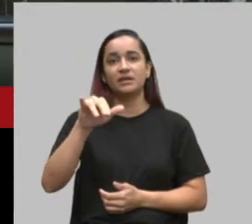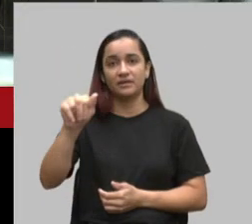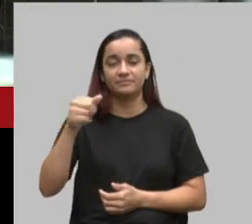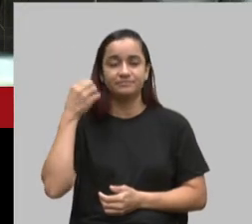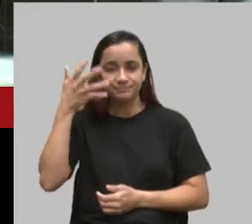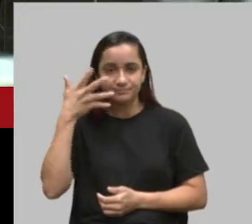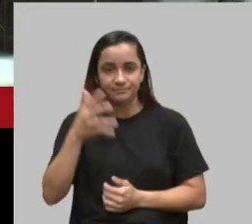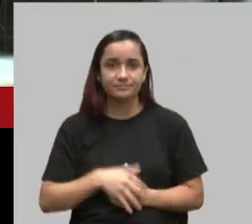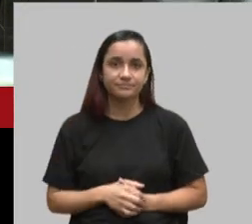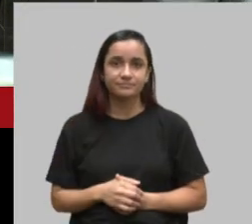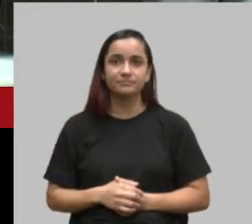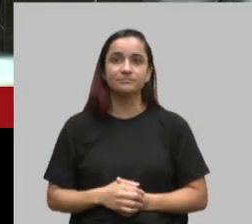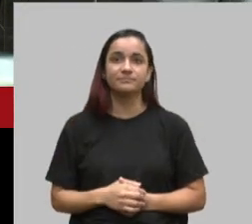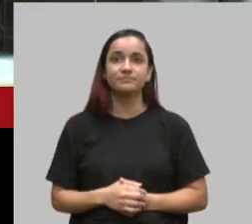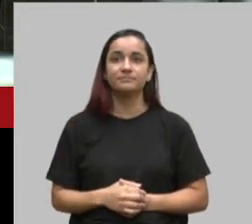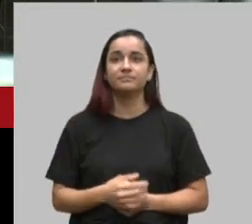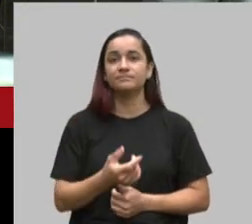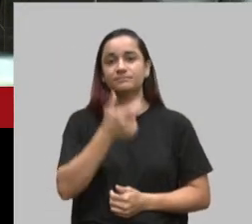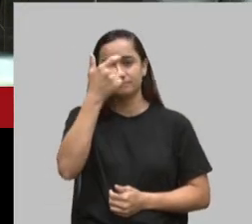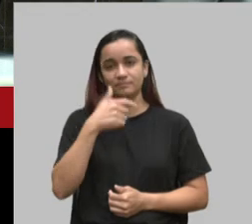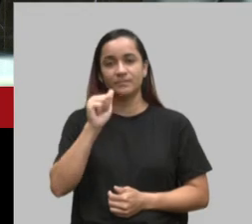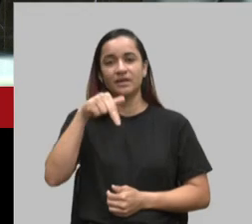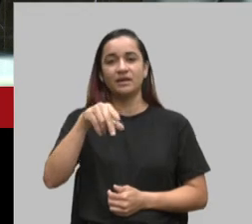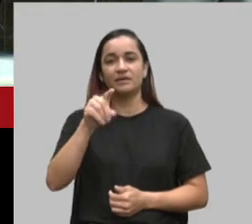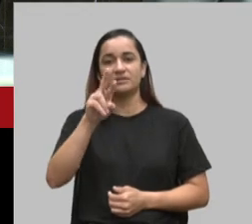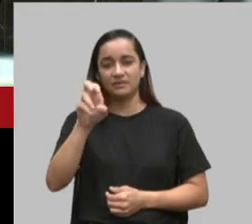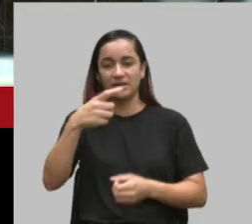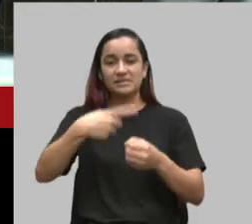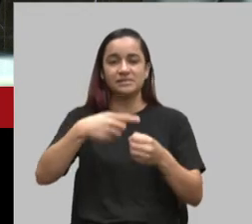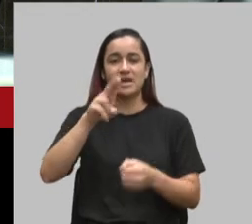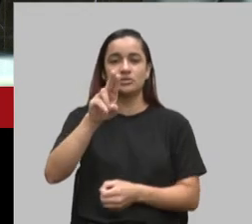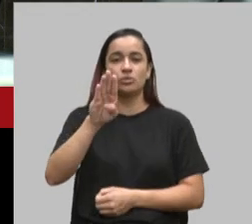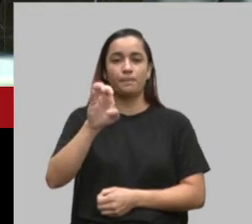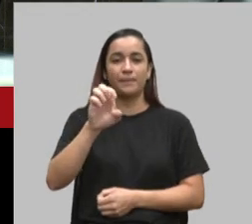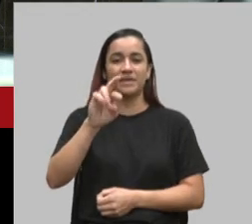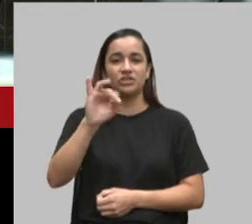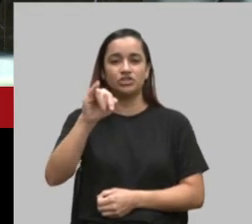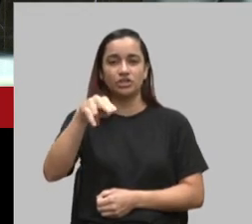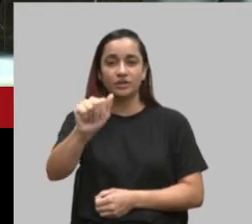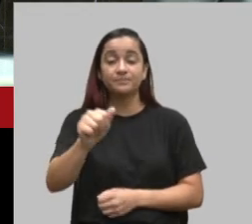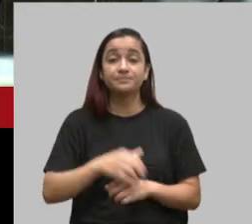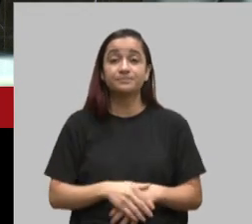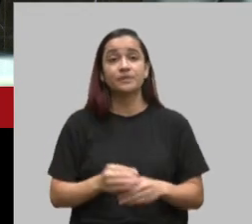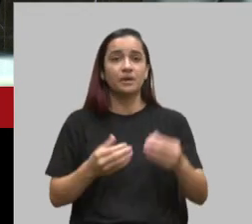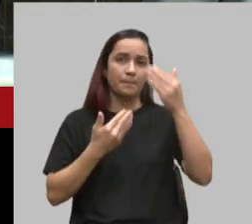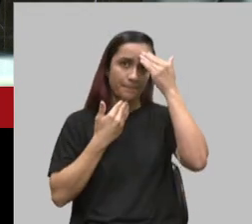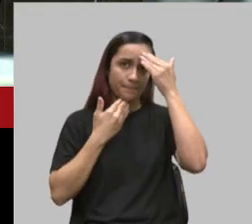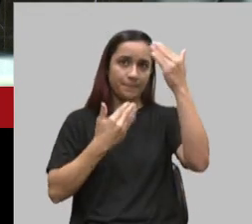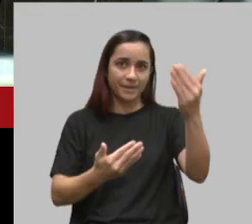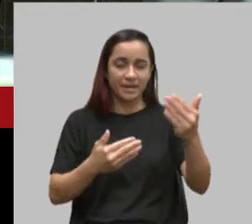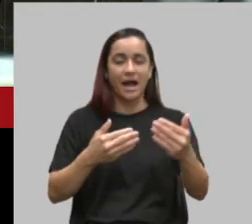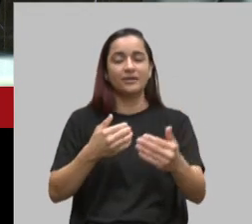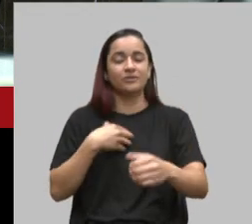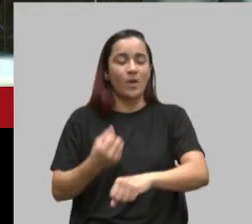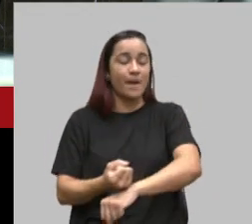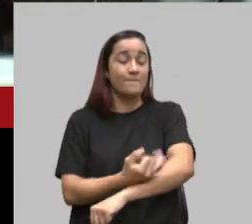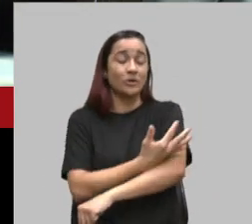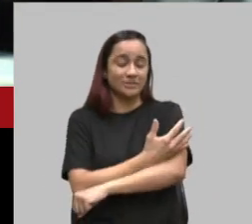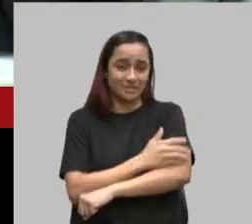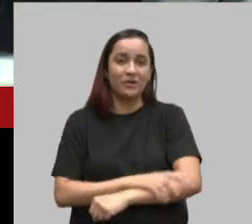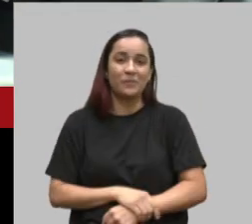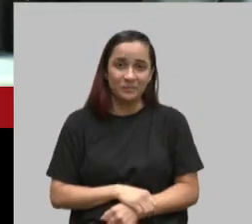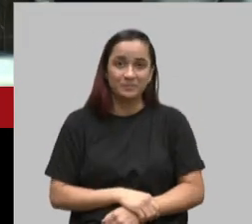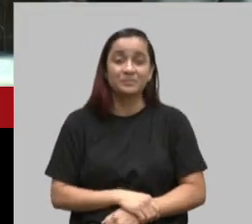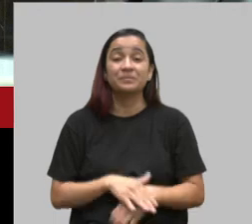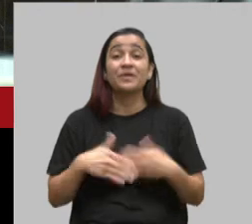é sou o André sou detina antes de começar obrigado elbert tá eu cheguei até me emocionar Mas agora vamos pra